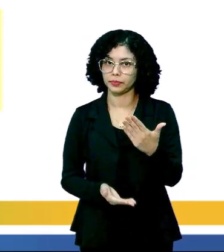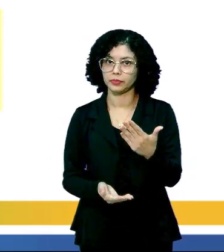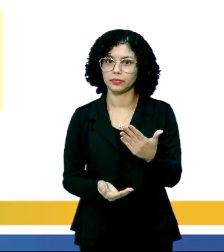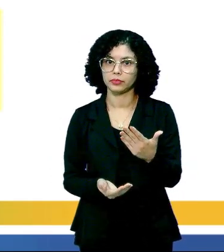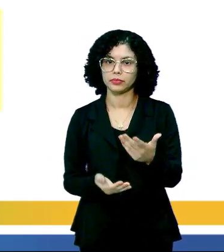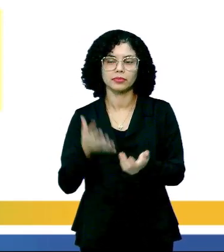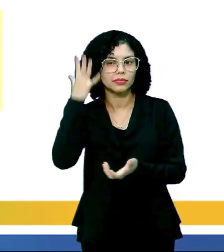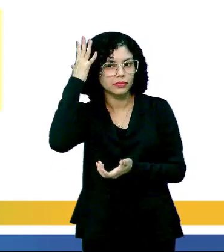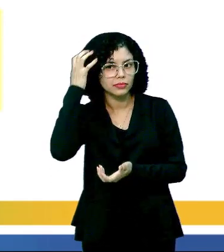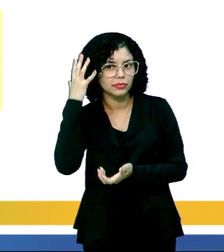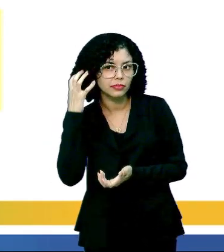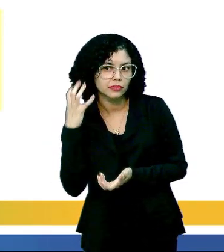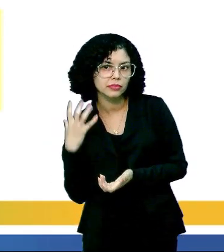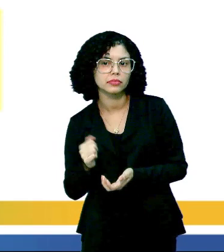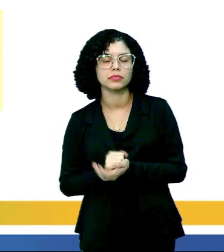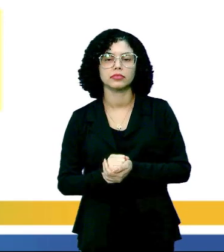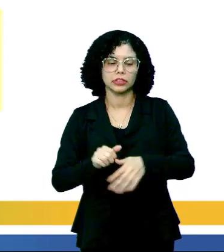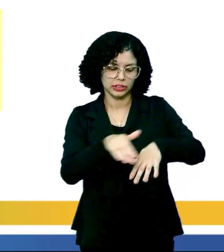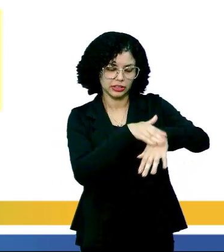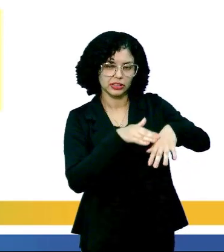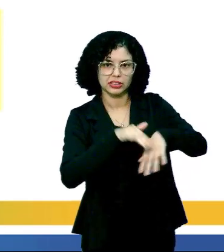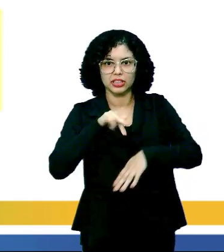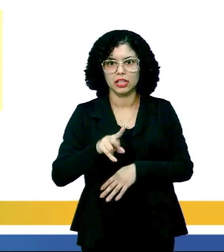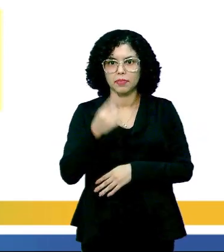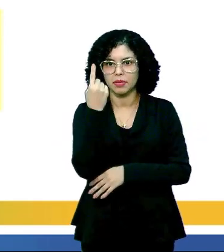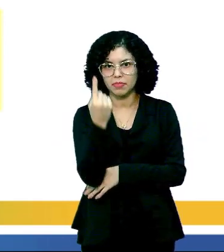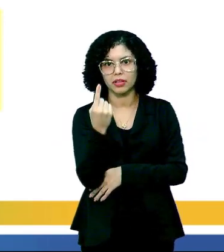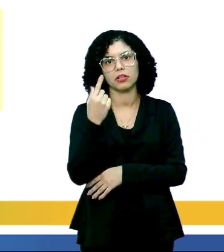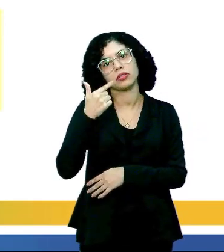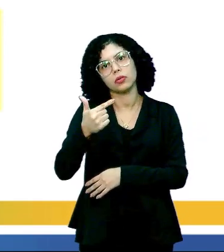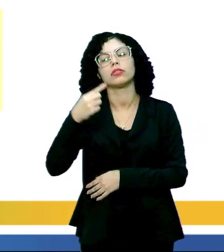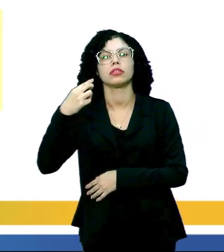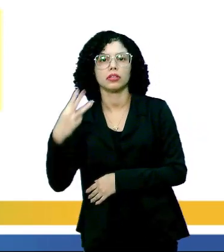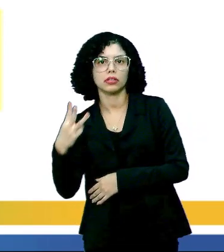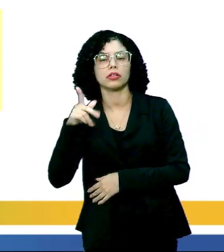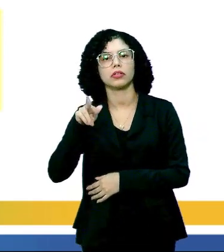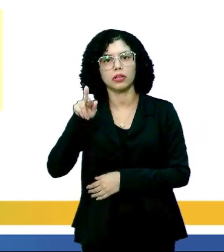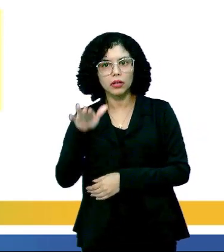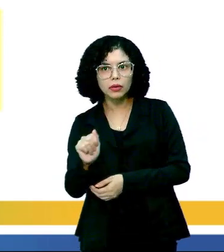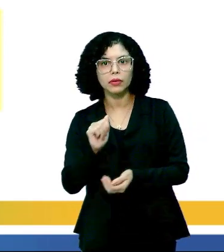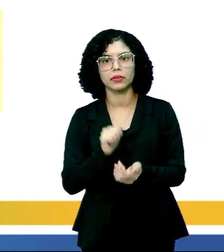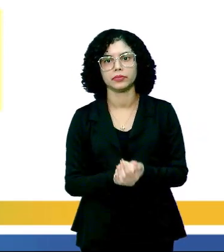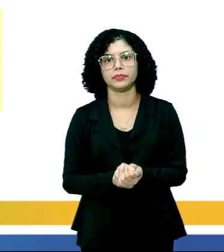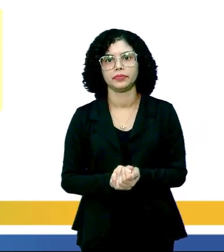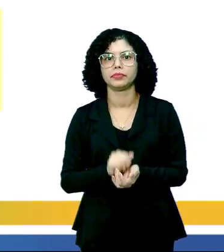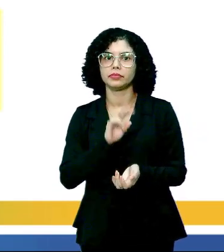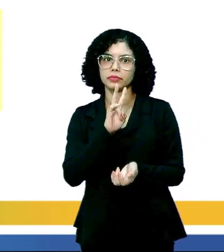de cabelo, como queimaduras de primeiro, segundo e terceiro grau. Então, ao ser